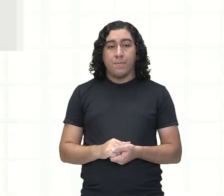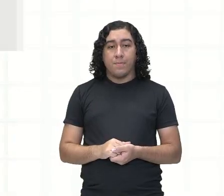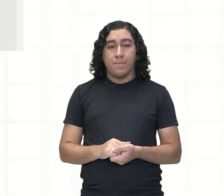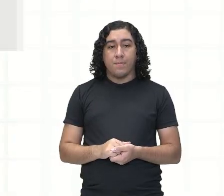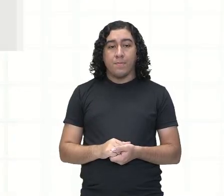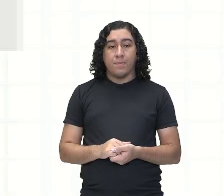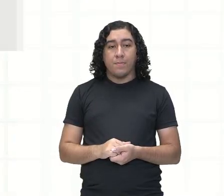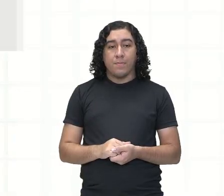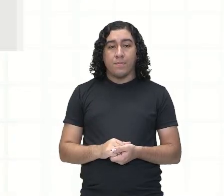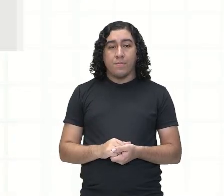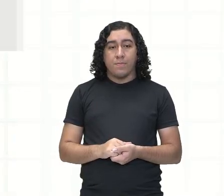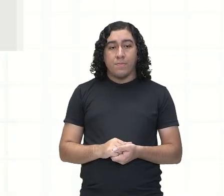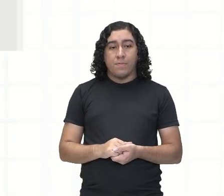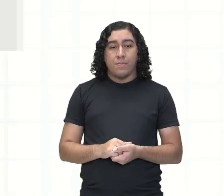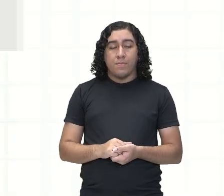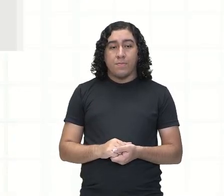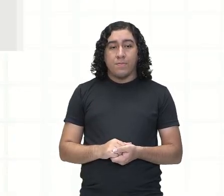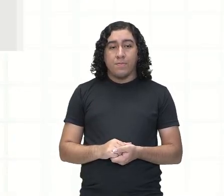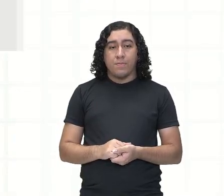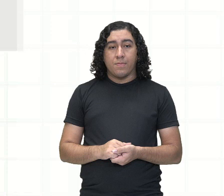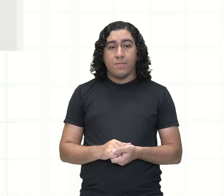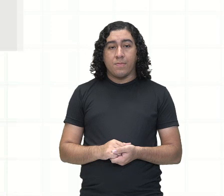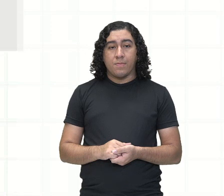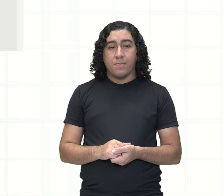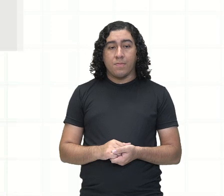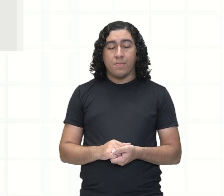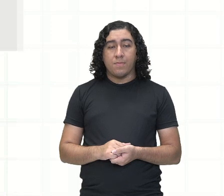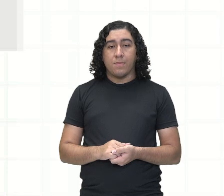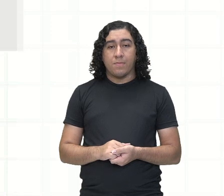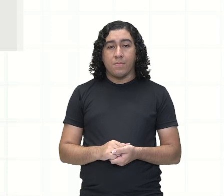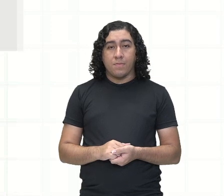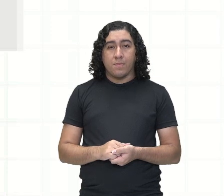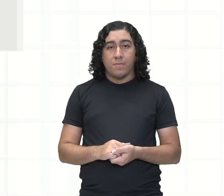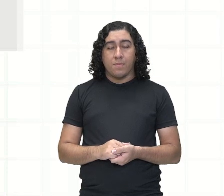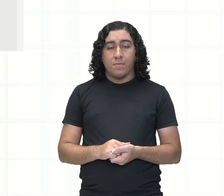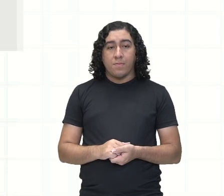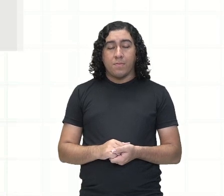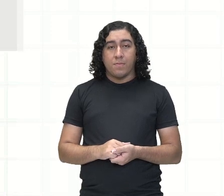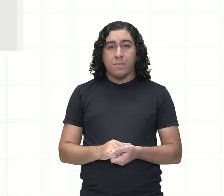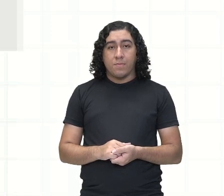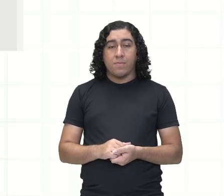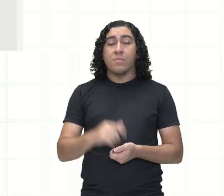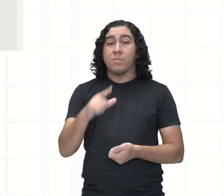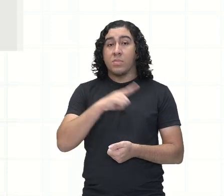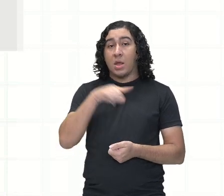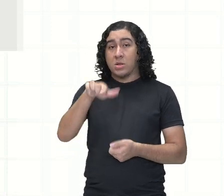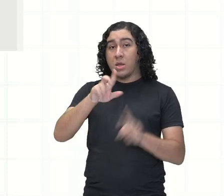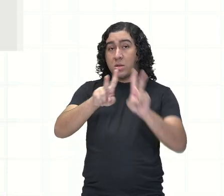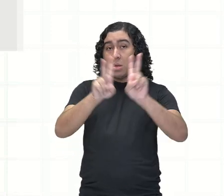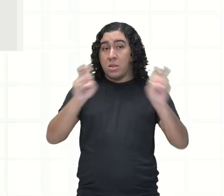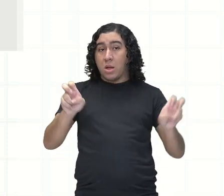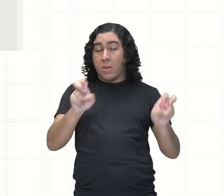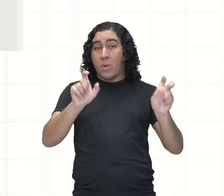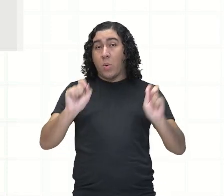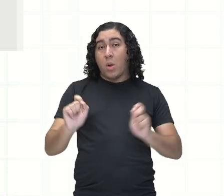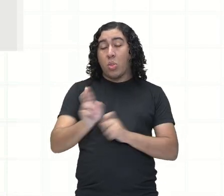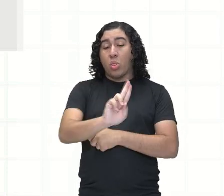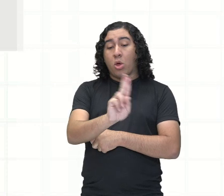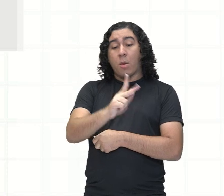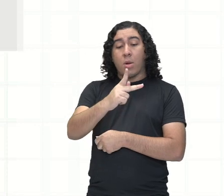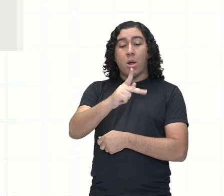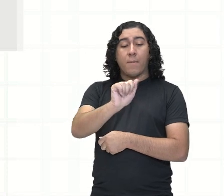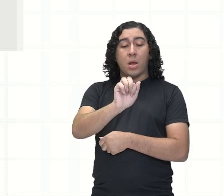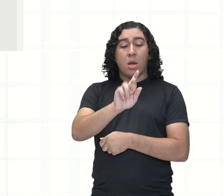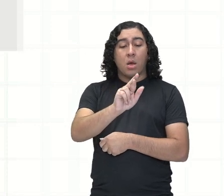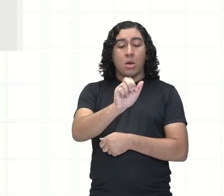Nós temos aí das relações ecológicas desarmônicas como o parasitismo. Tá? Então,